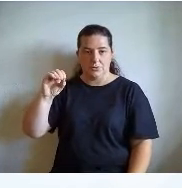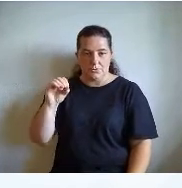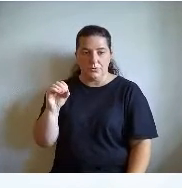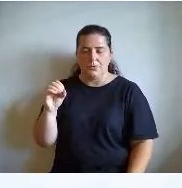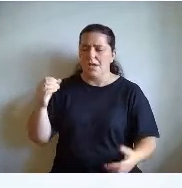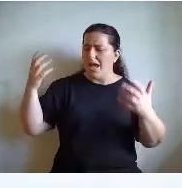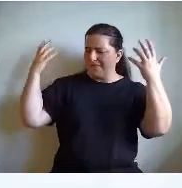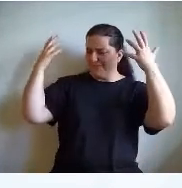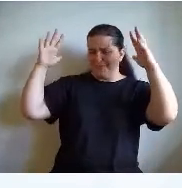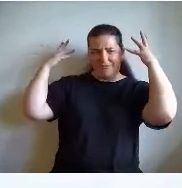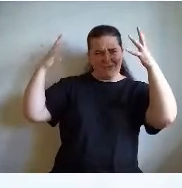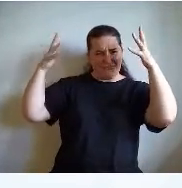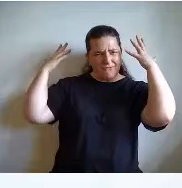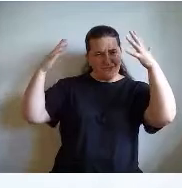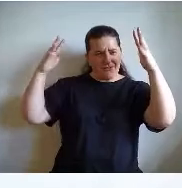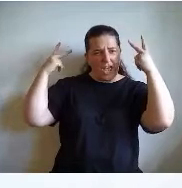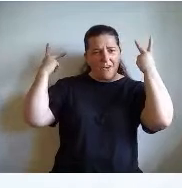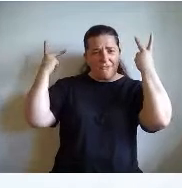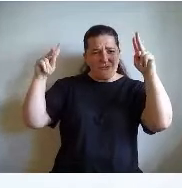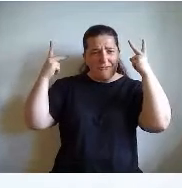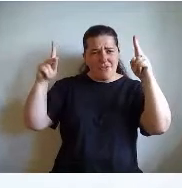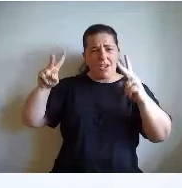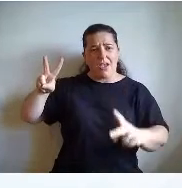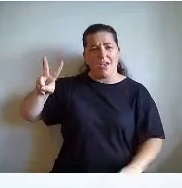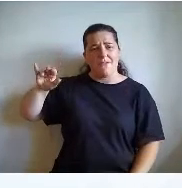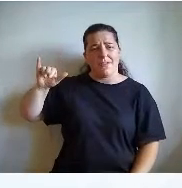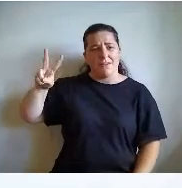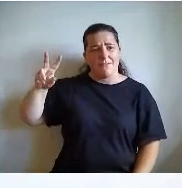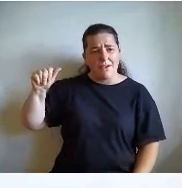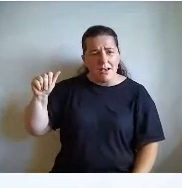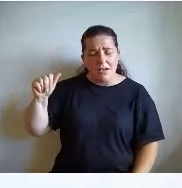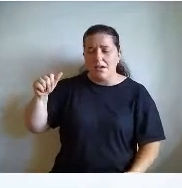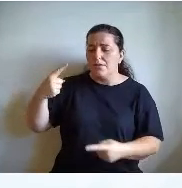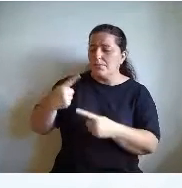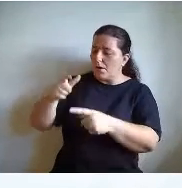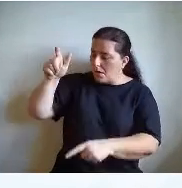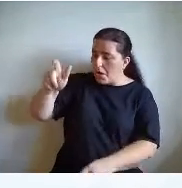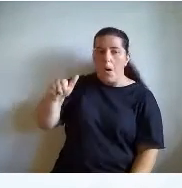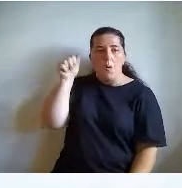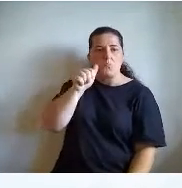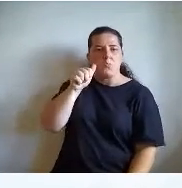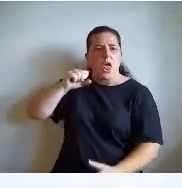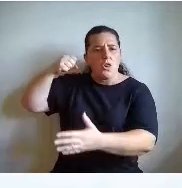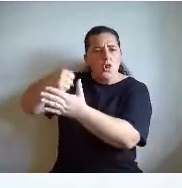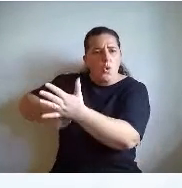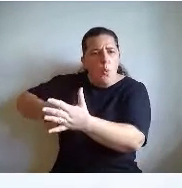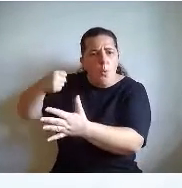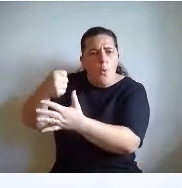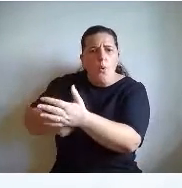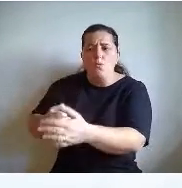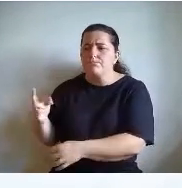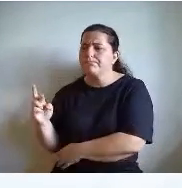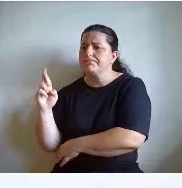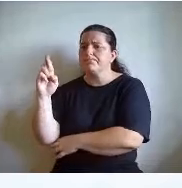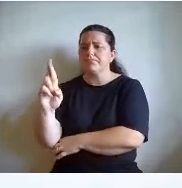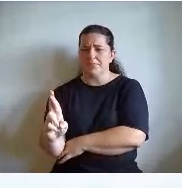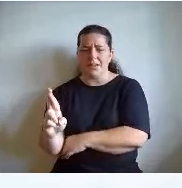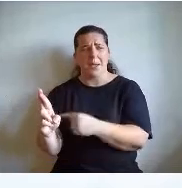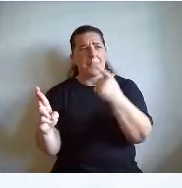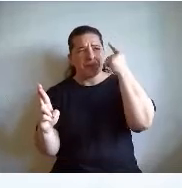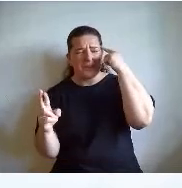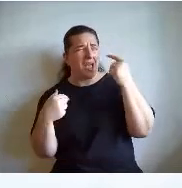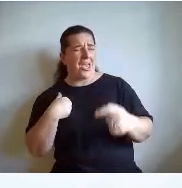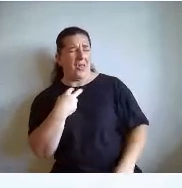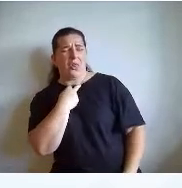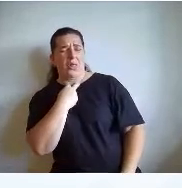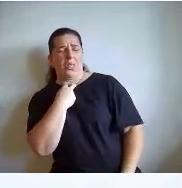viva aqui. É uma mulher empoderada que conhece o seu espaço, que lutou por ele, que não ficou achando que não era para mim, não, isso não